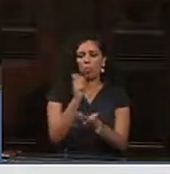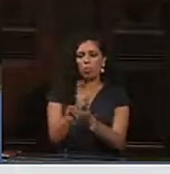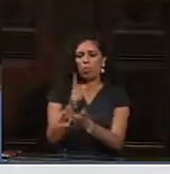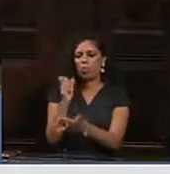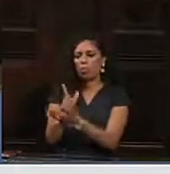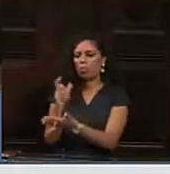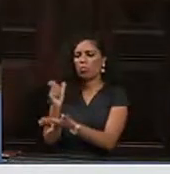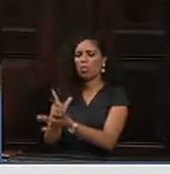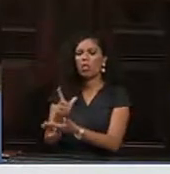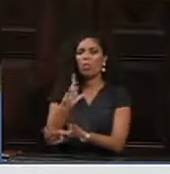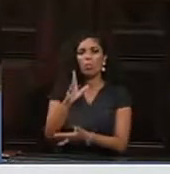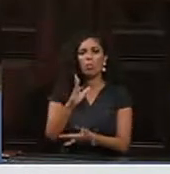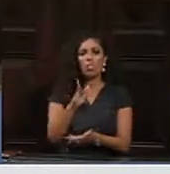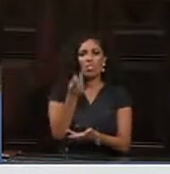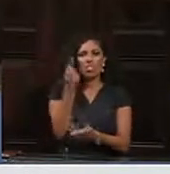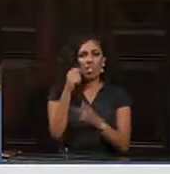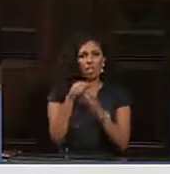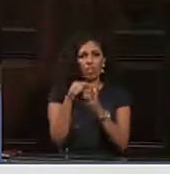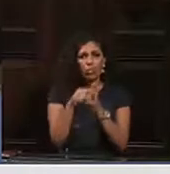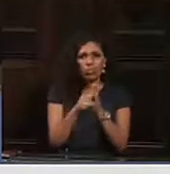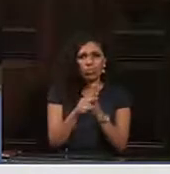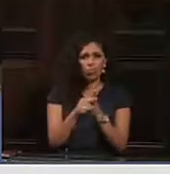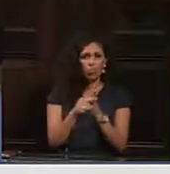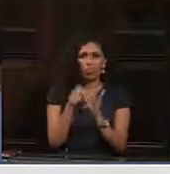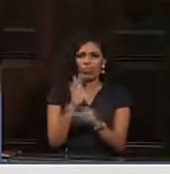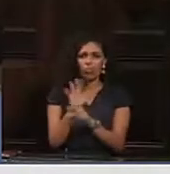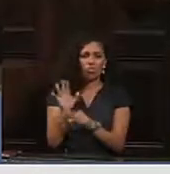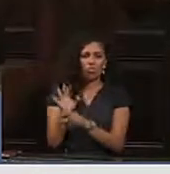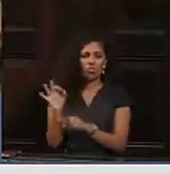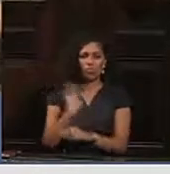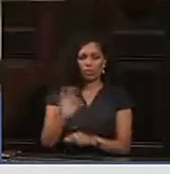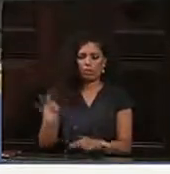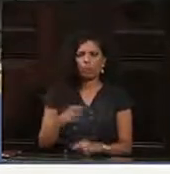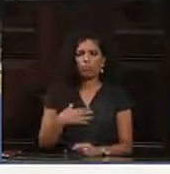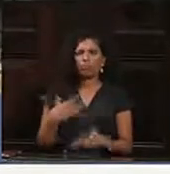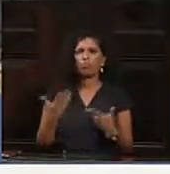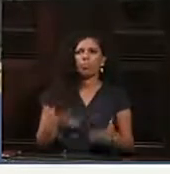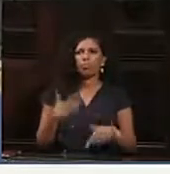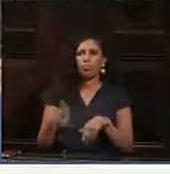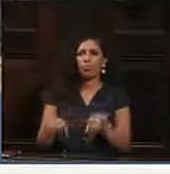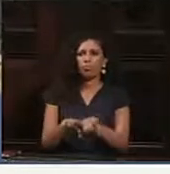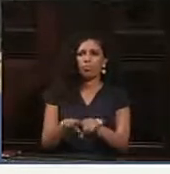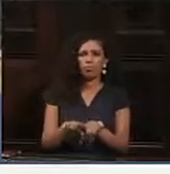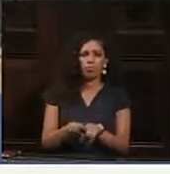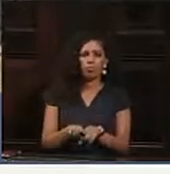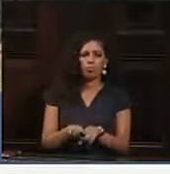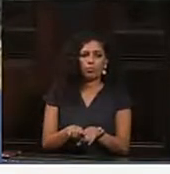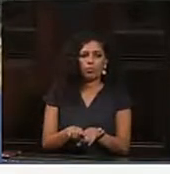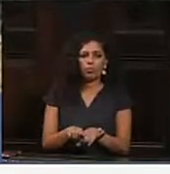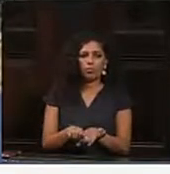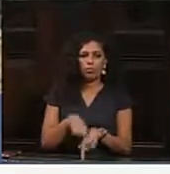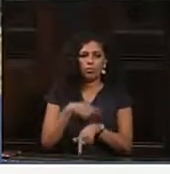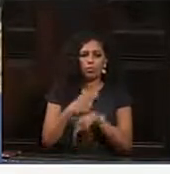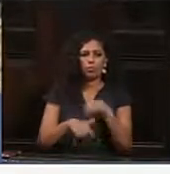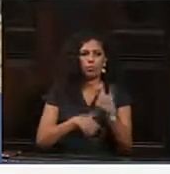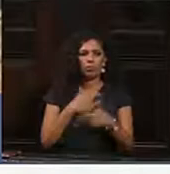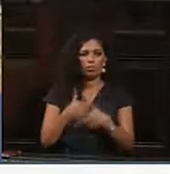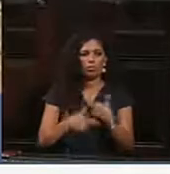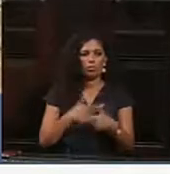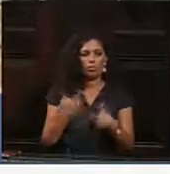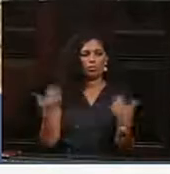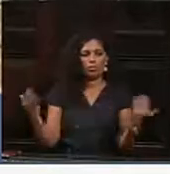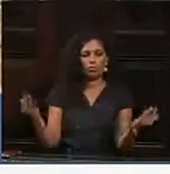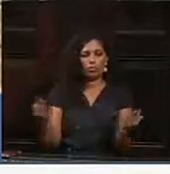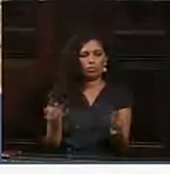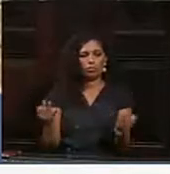infinitamente mais do que eles ganham, deputado. Dá uma parte, deputado. Eu gostaria de fazer menção à atuação